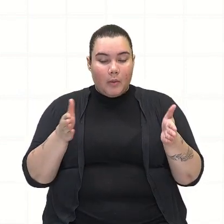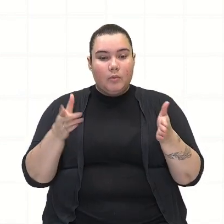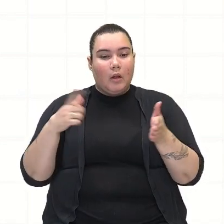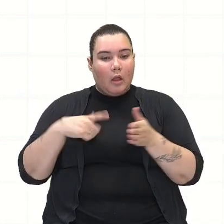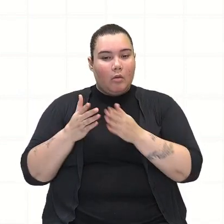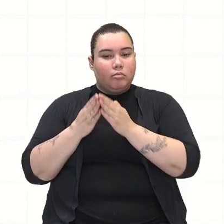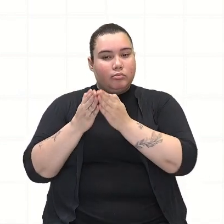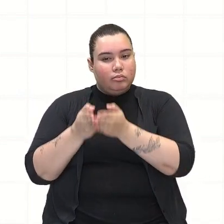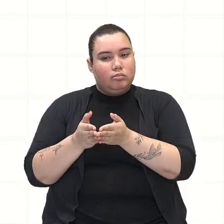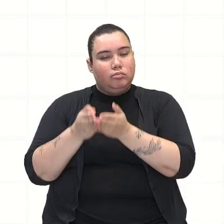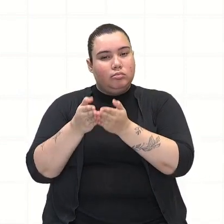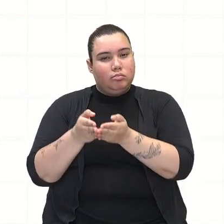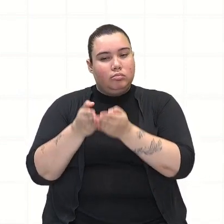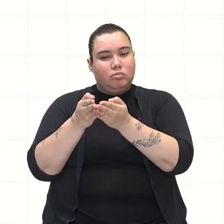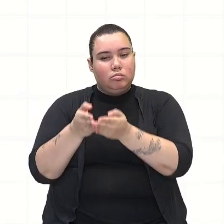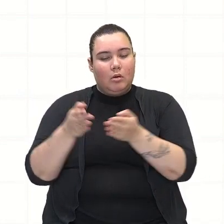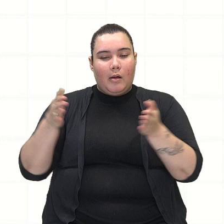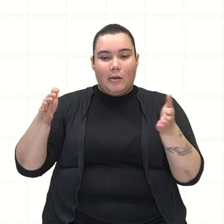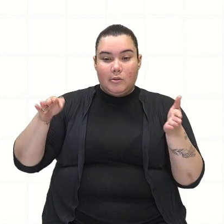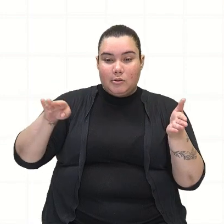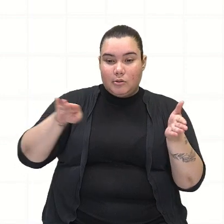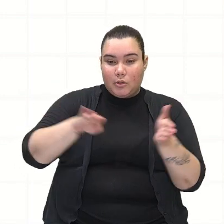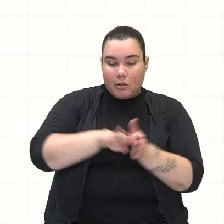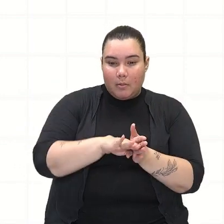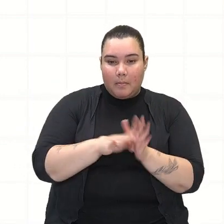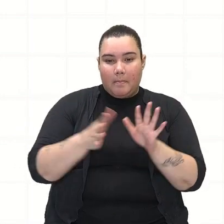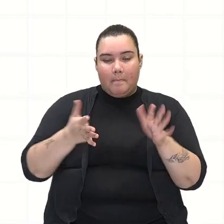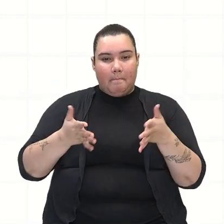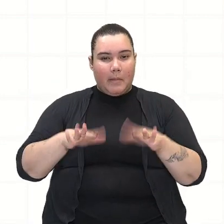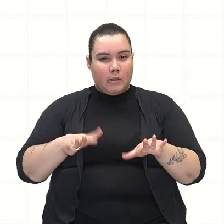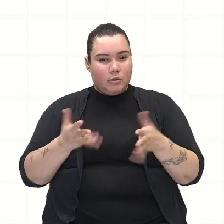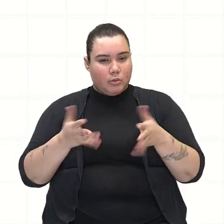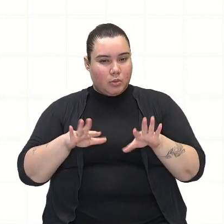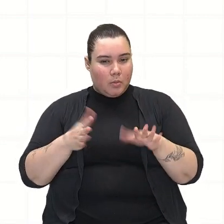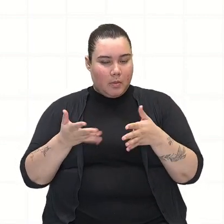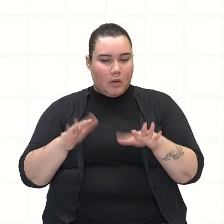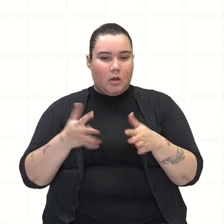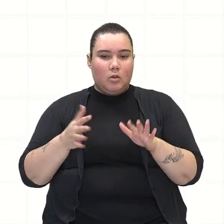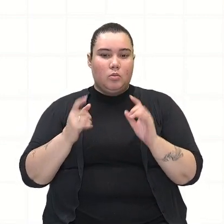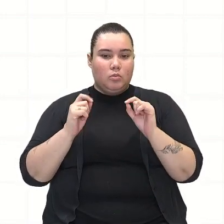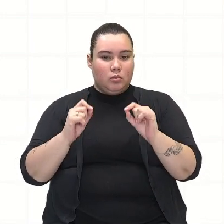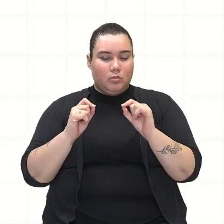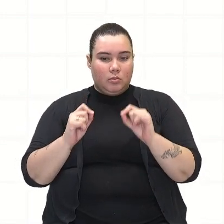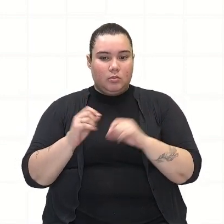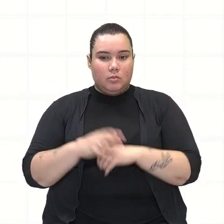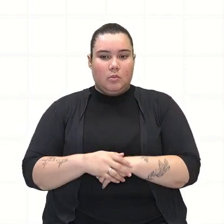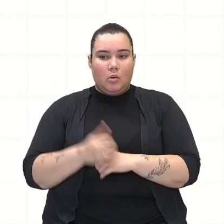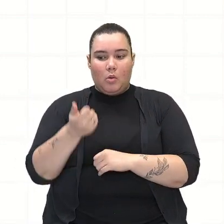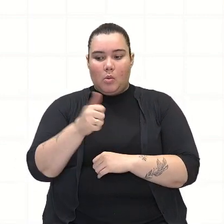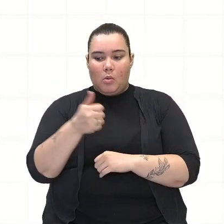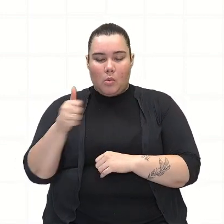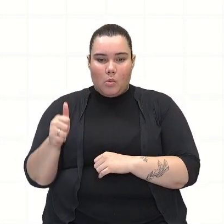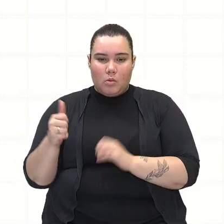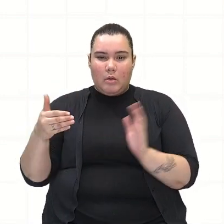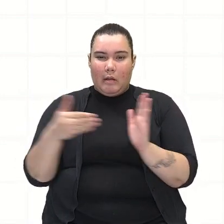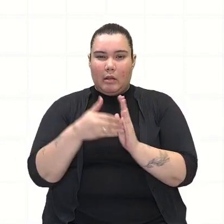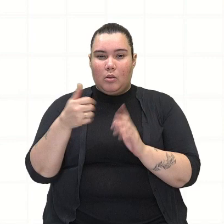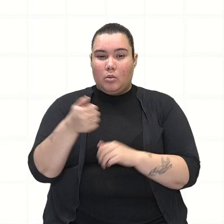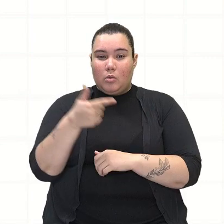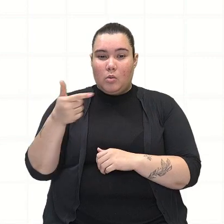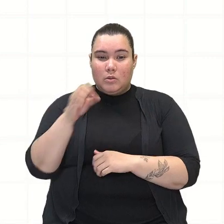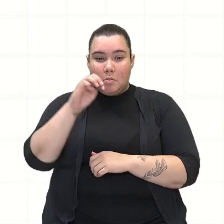tráfico pelo Oceano Atlântico, foram em média, a estimativa lá da conta de cerca de 11 a 12 milhões de